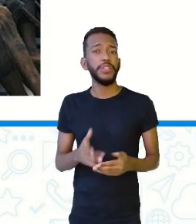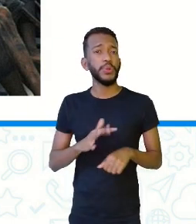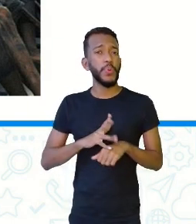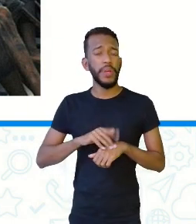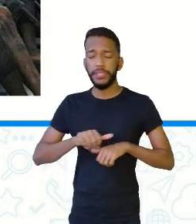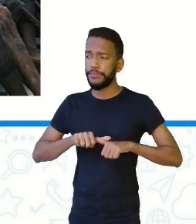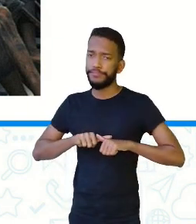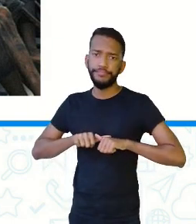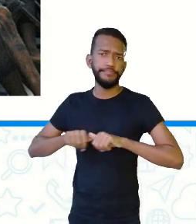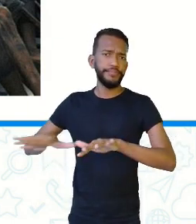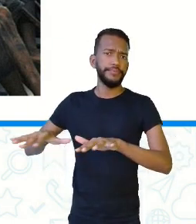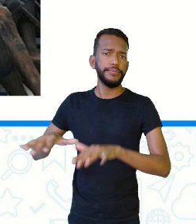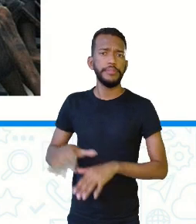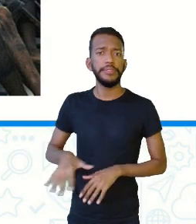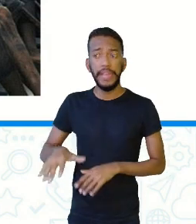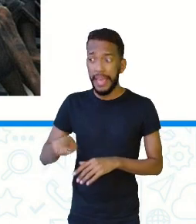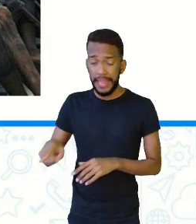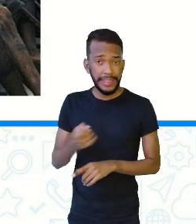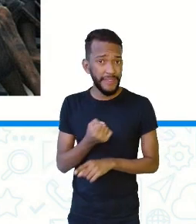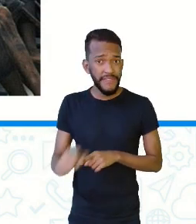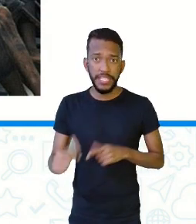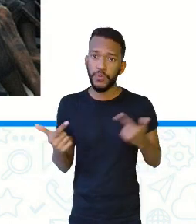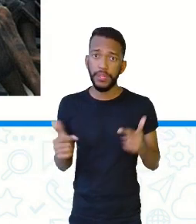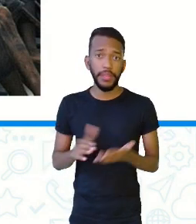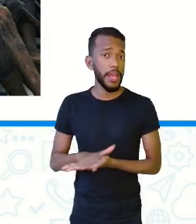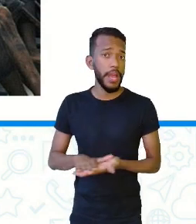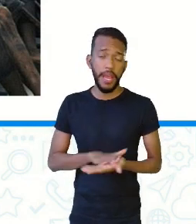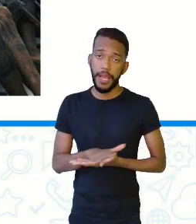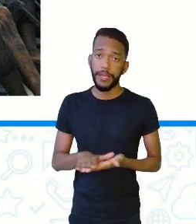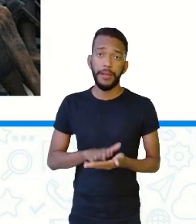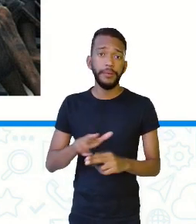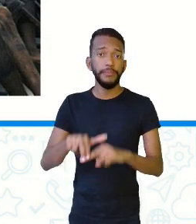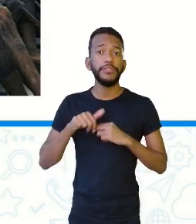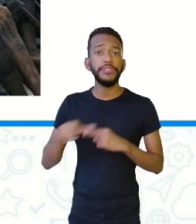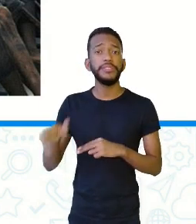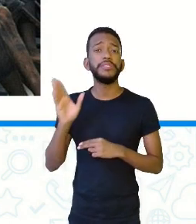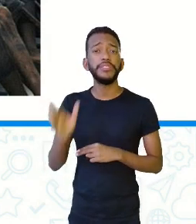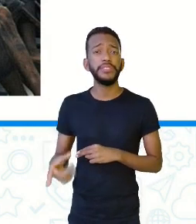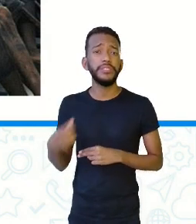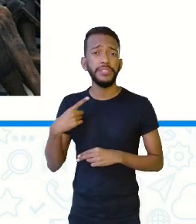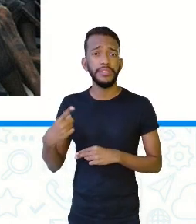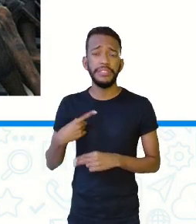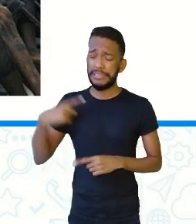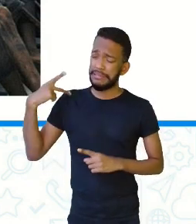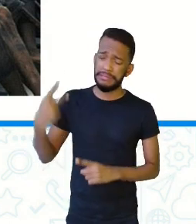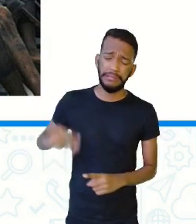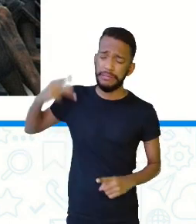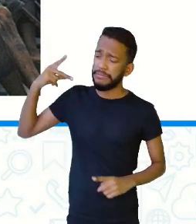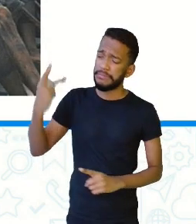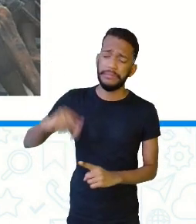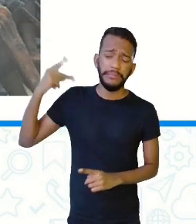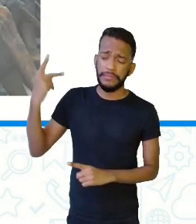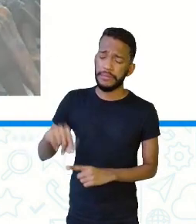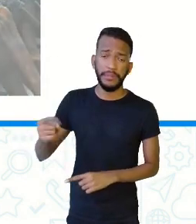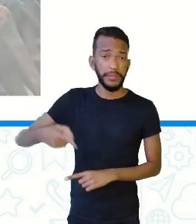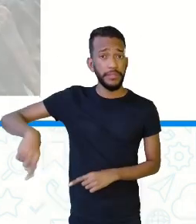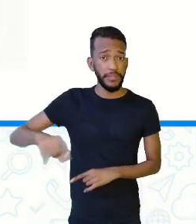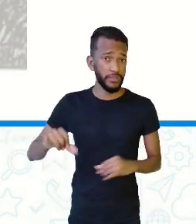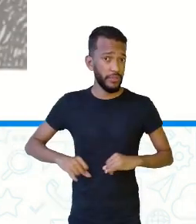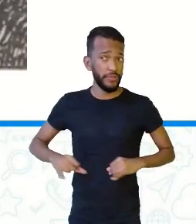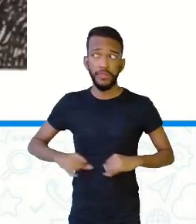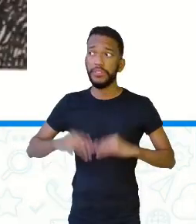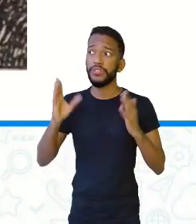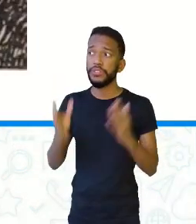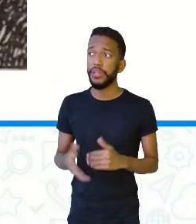no Brasil. E segundo, porque eram muitos maus tratos que eles sofriam também. E